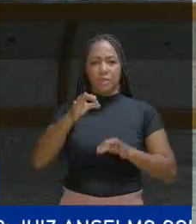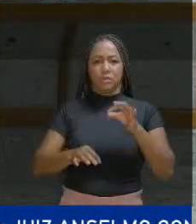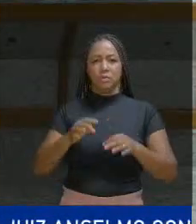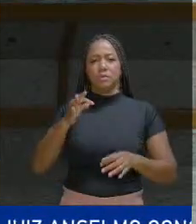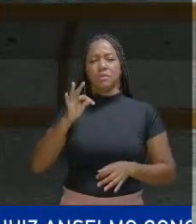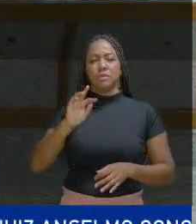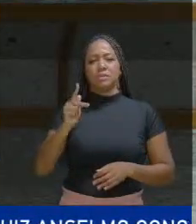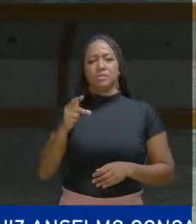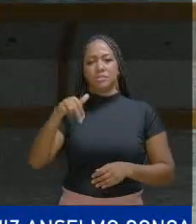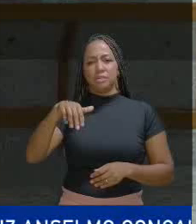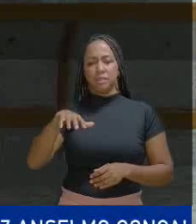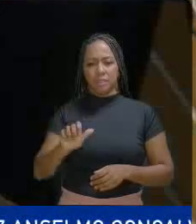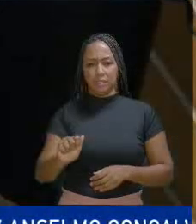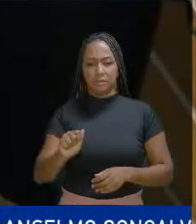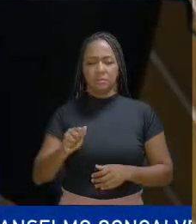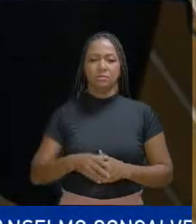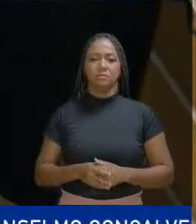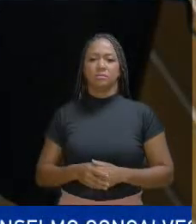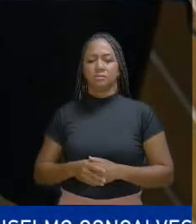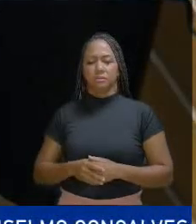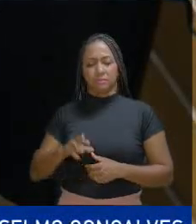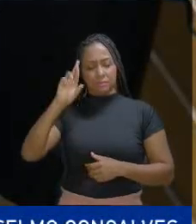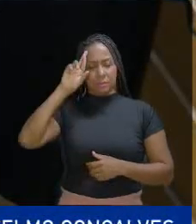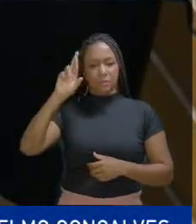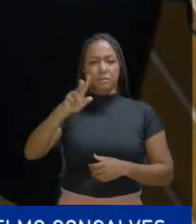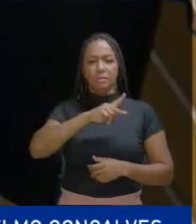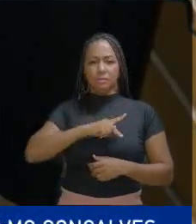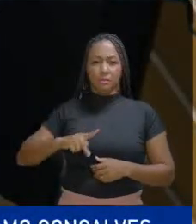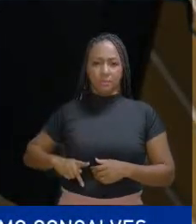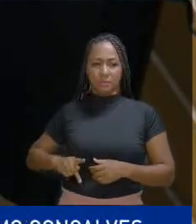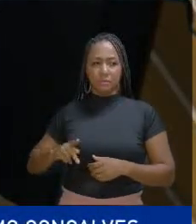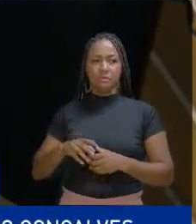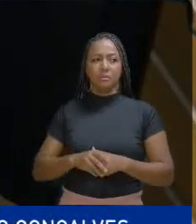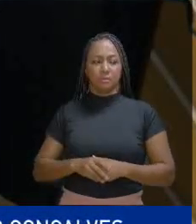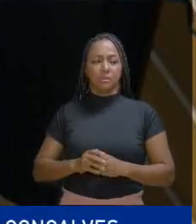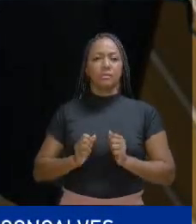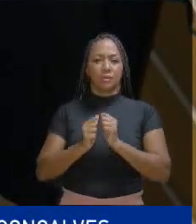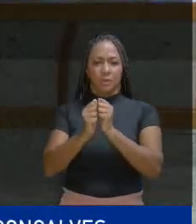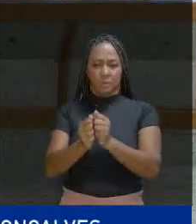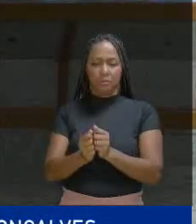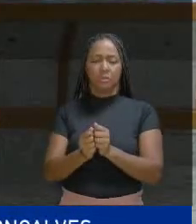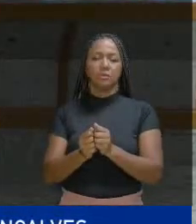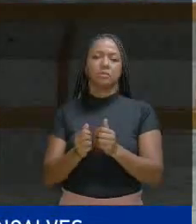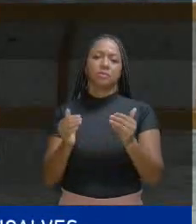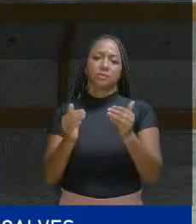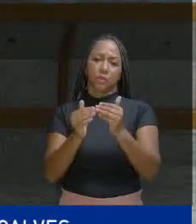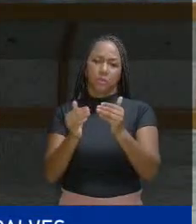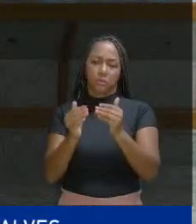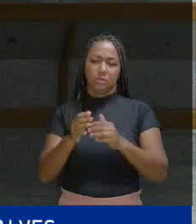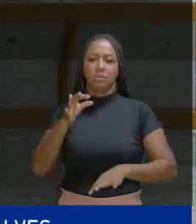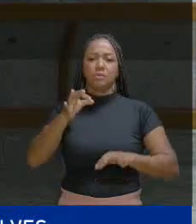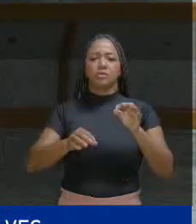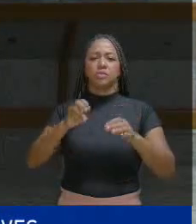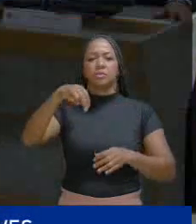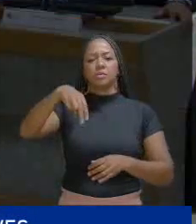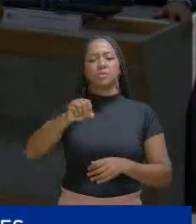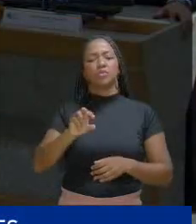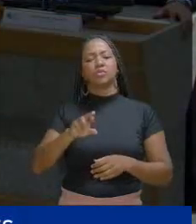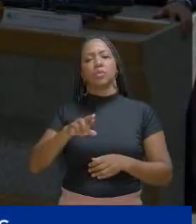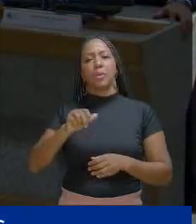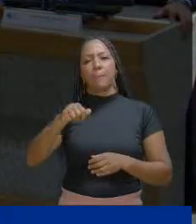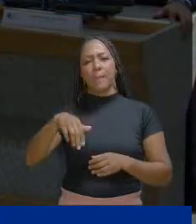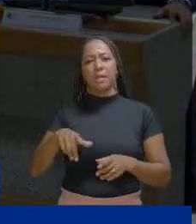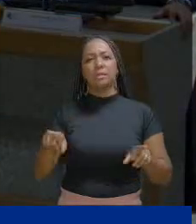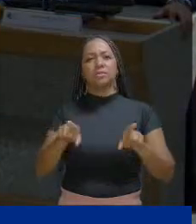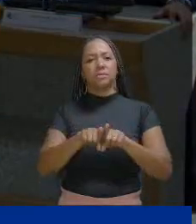Juíza Tina Souza. Foco na paz central da mesa. Senhor presidente, eu acompanho o voto do relator. Juiz Normande Souza. Eu